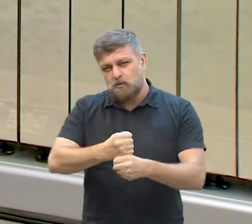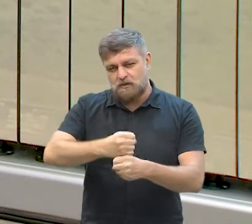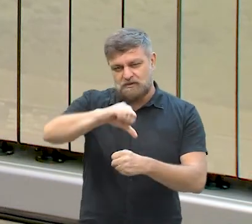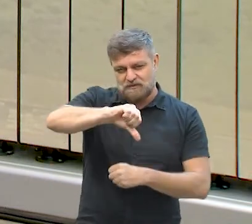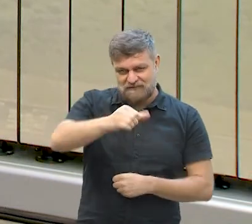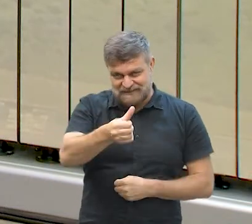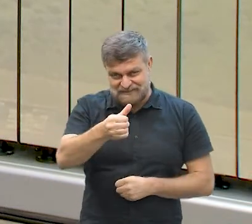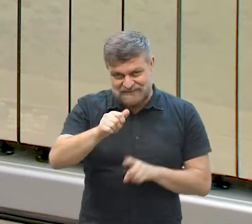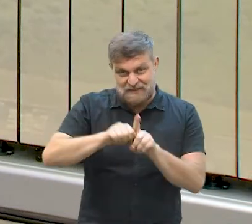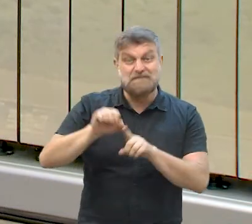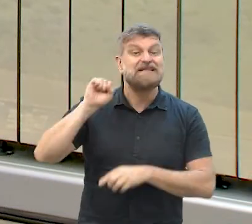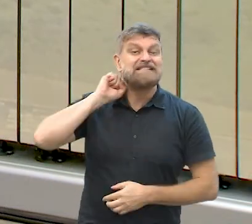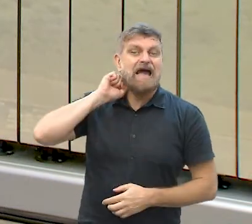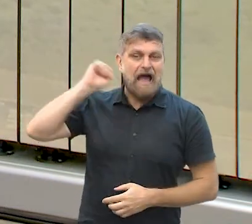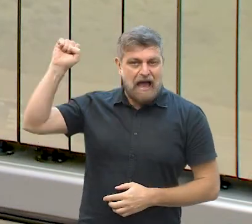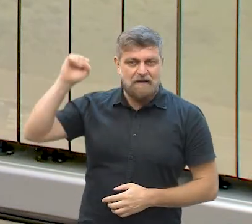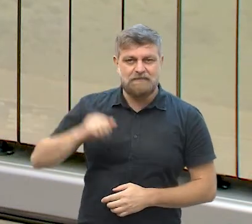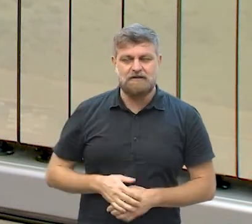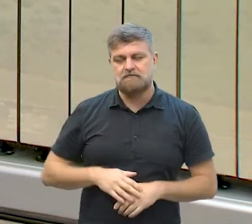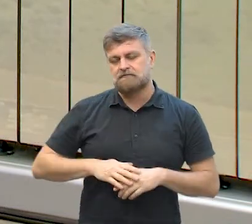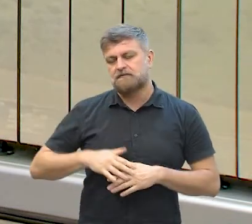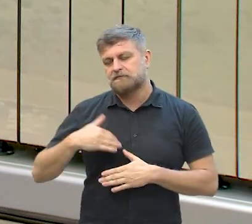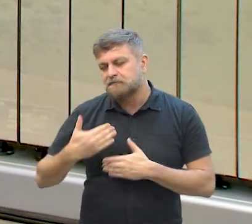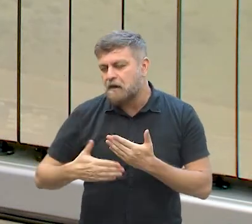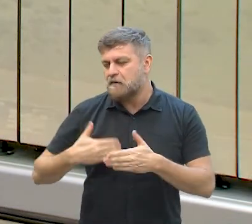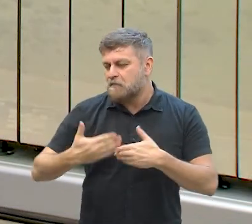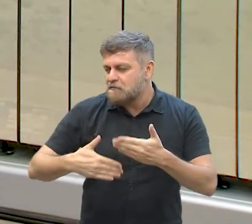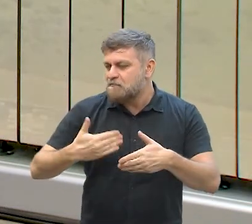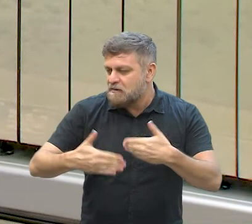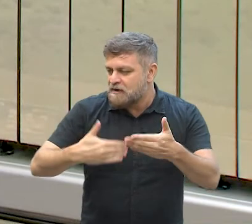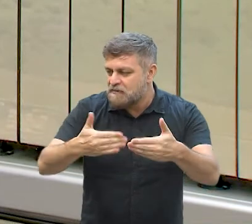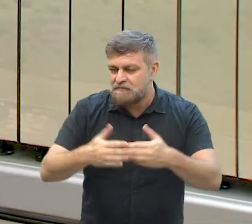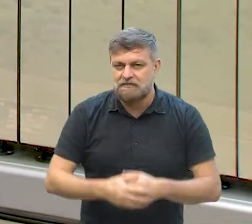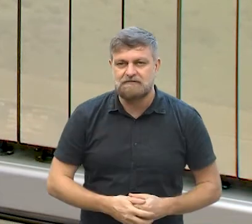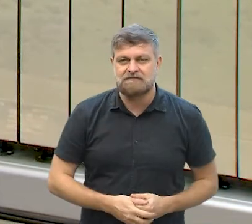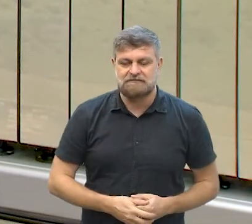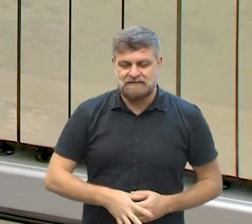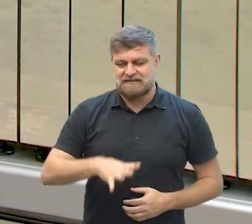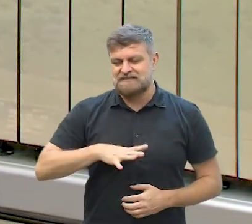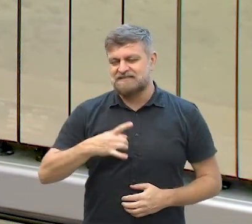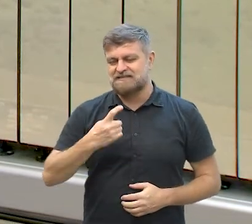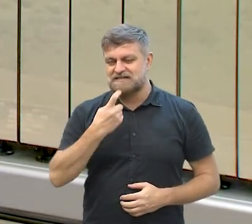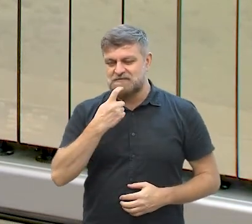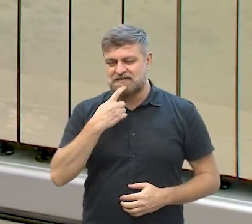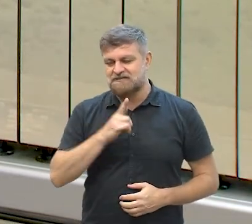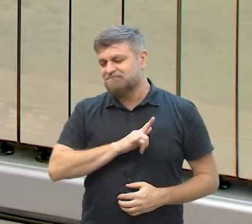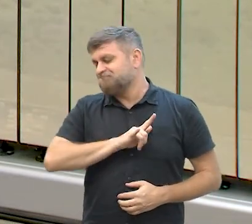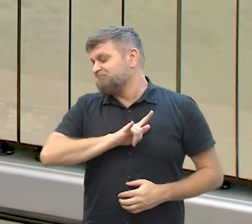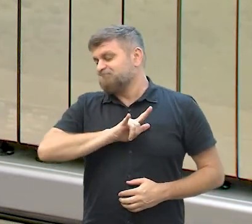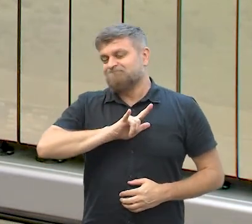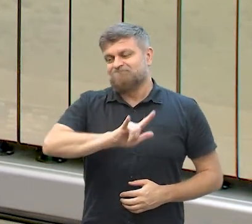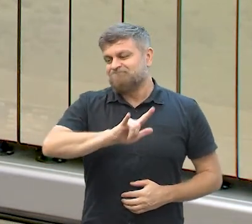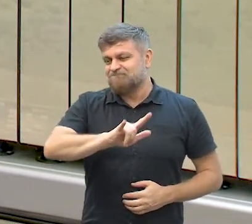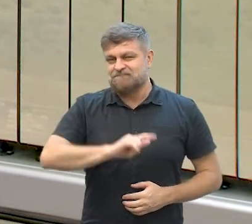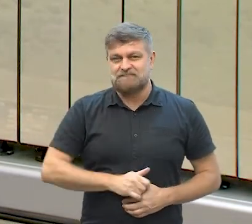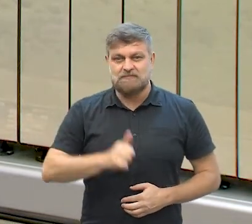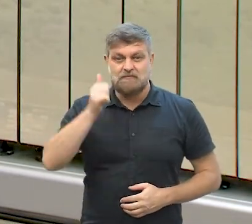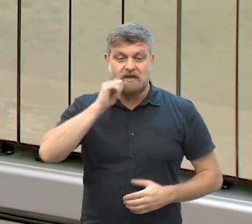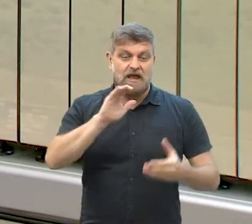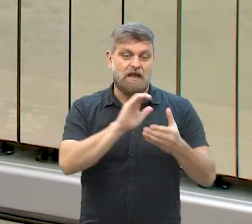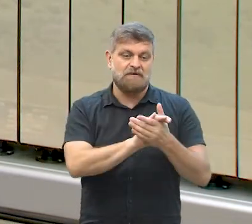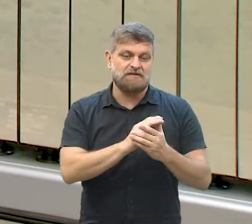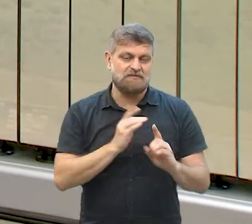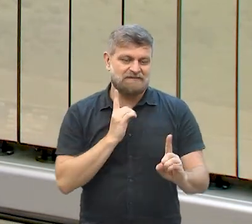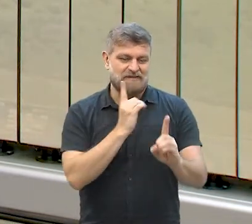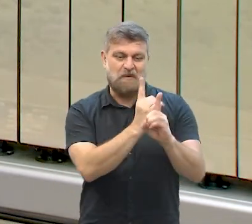abril de 96. E fui ficando e depois, né, me apaixonei pela cidade e aí conheci minha esposa e